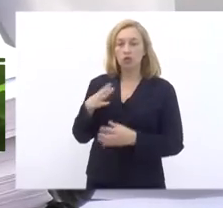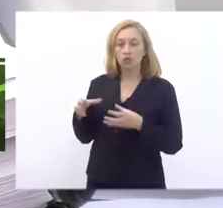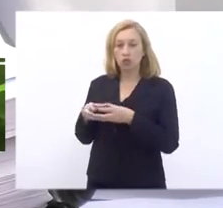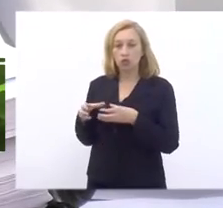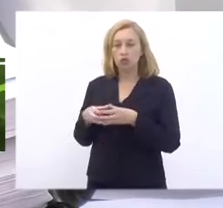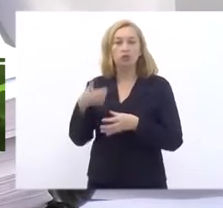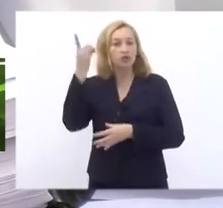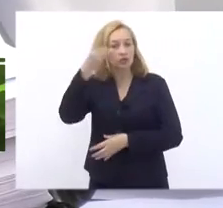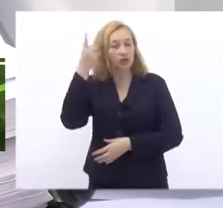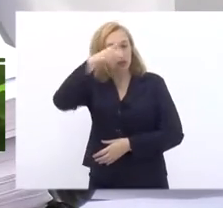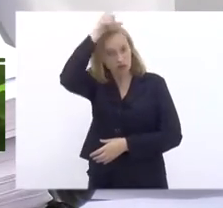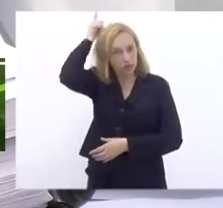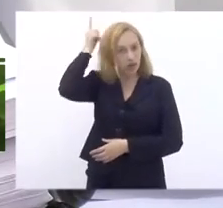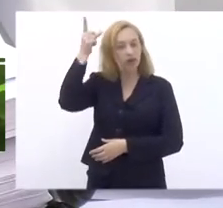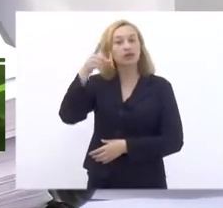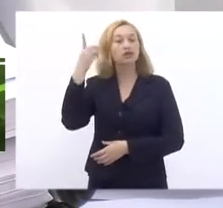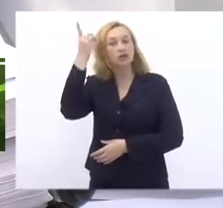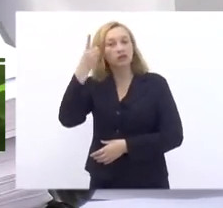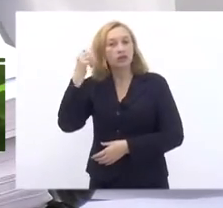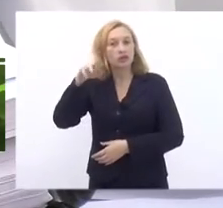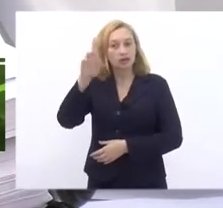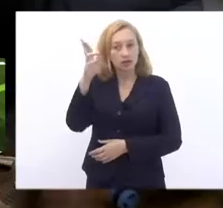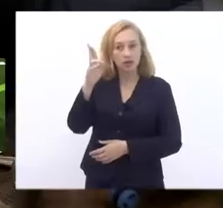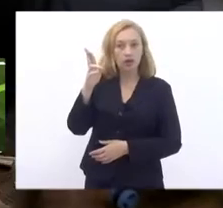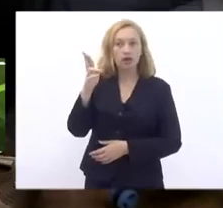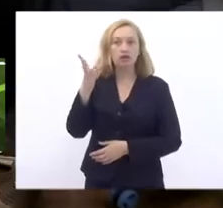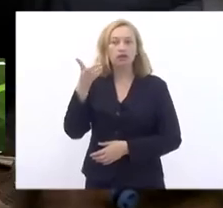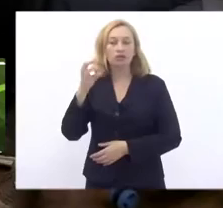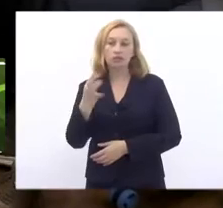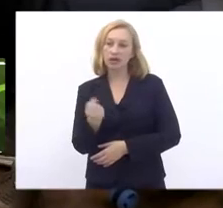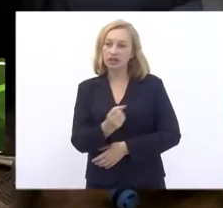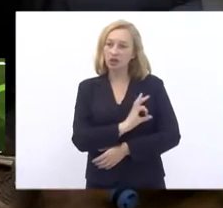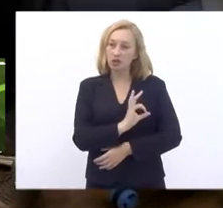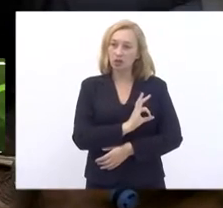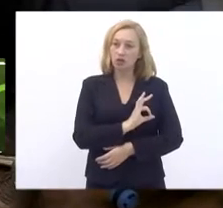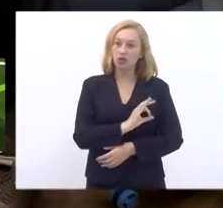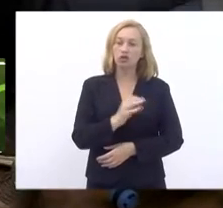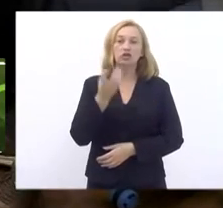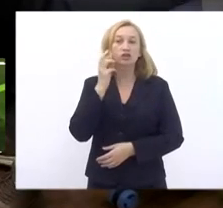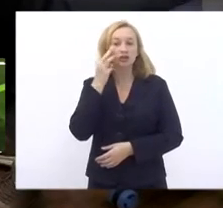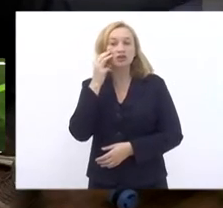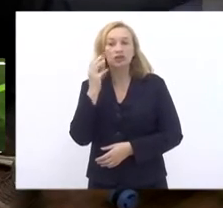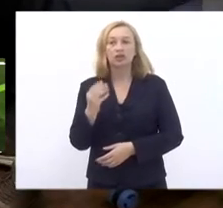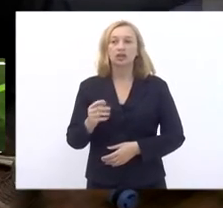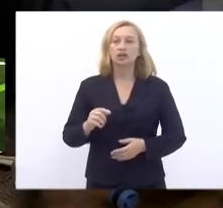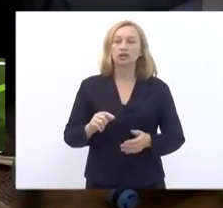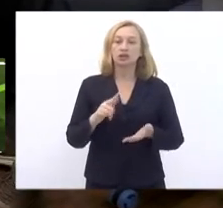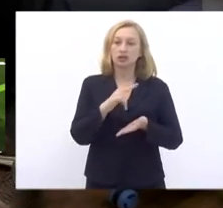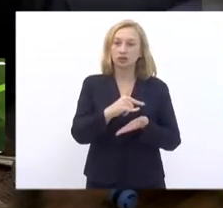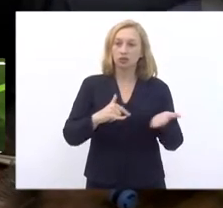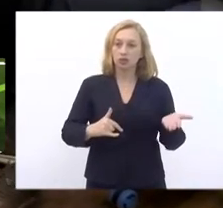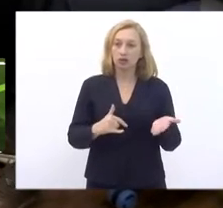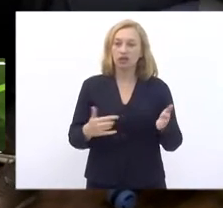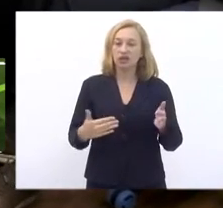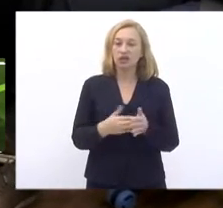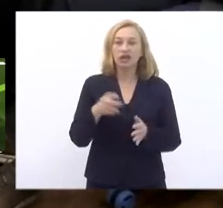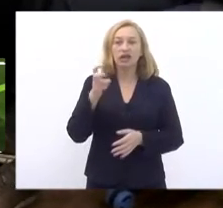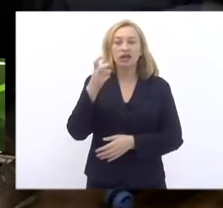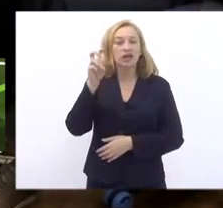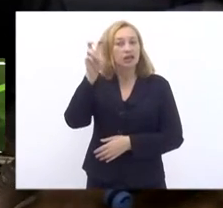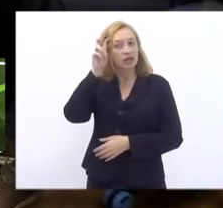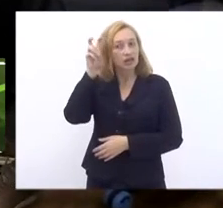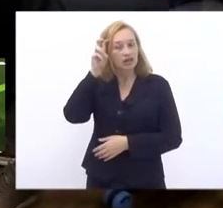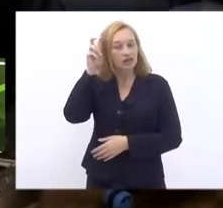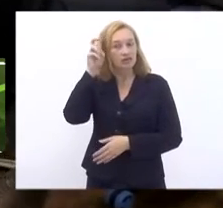Valdec, deputado Eleomar Coelho também, nós estamos estudando já há algum tempo. Nós recebemos esse material na quinta-feira, Marta. Na sexta-feira eu